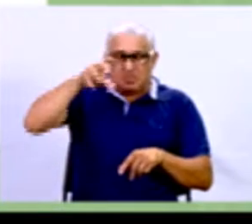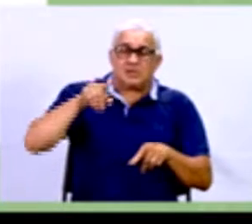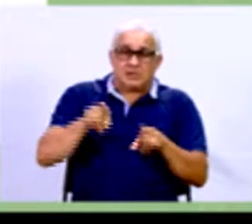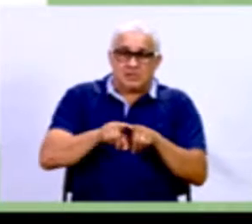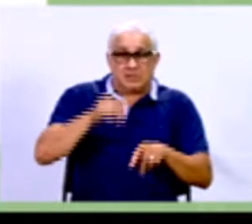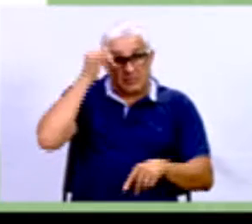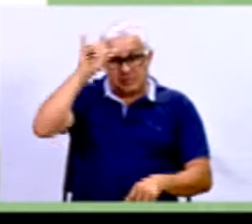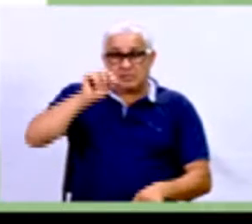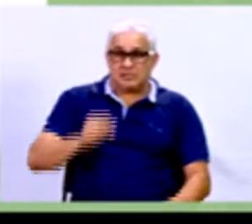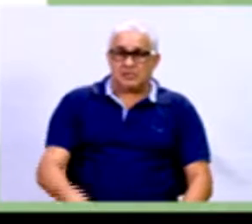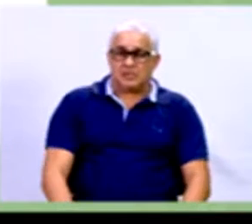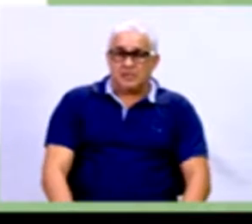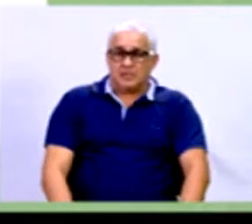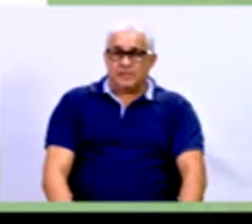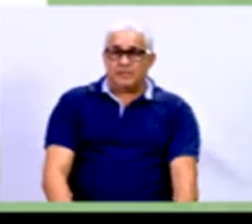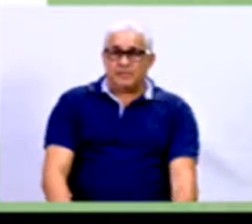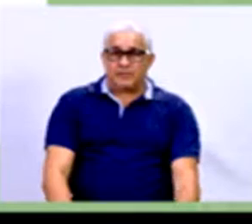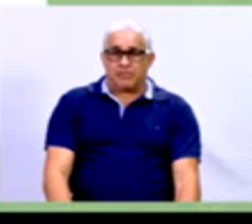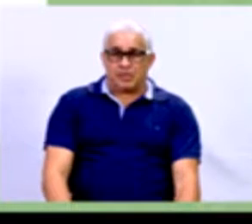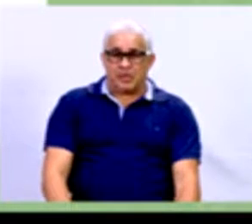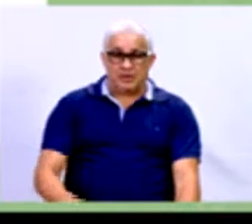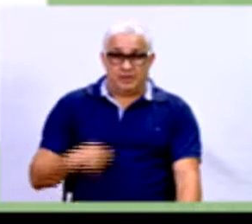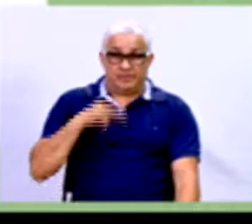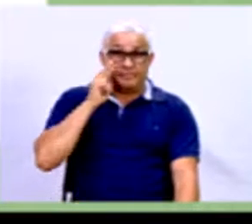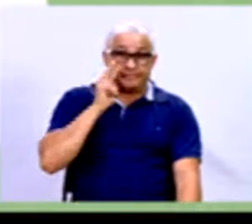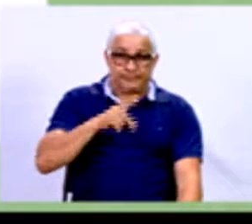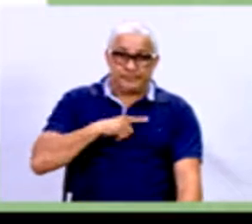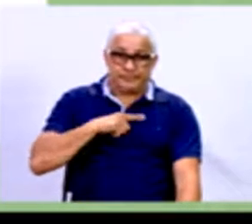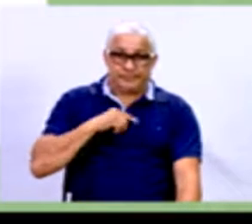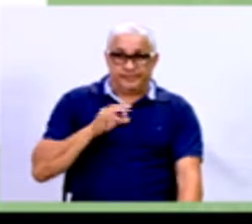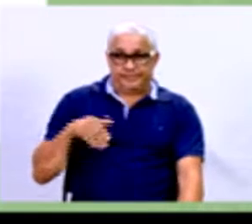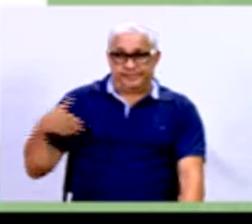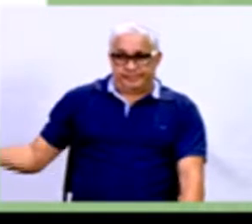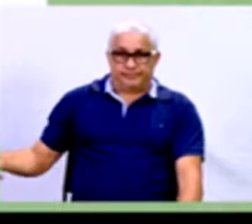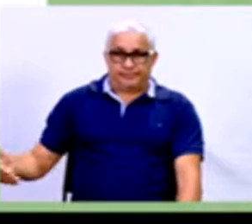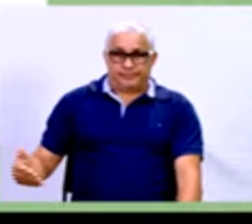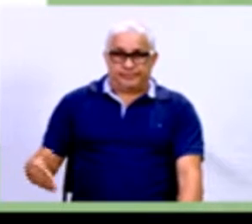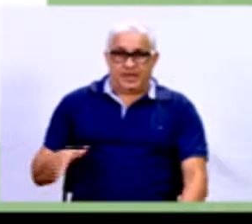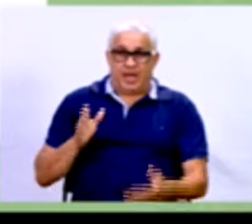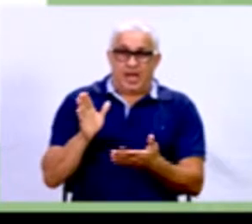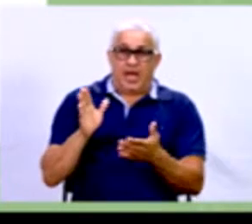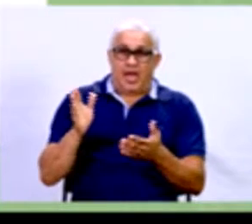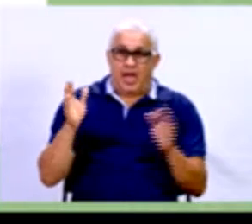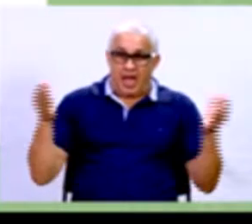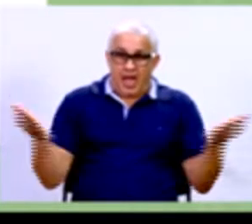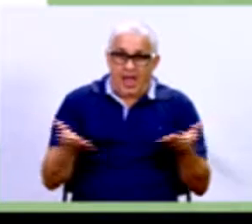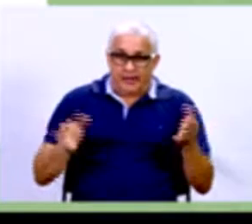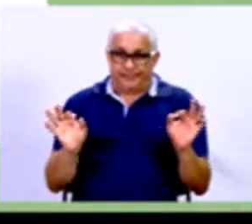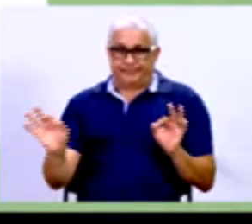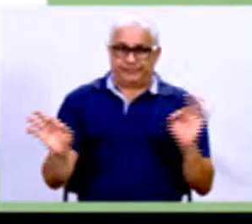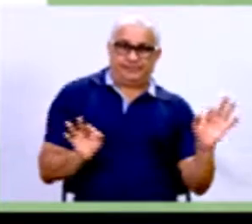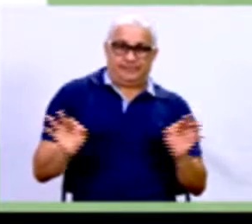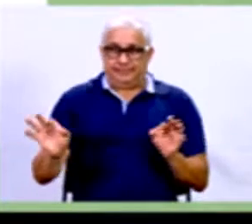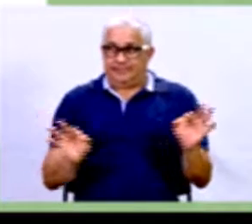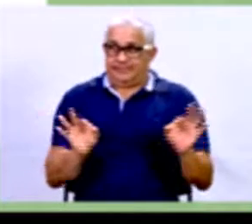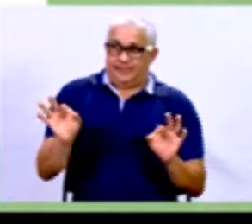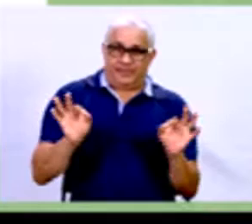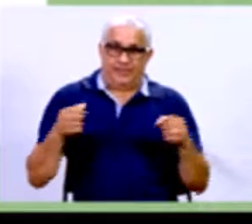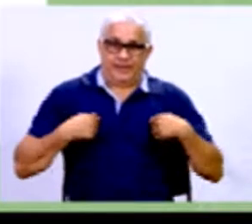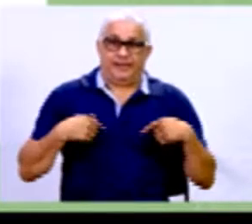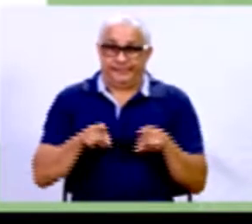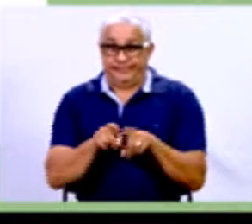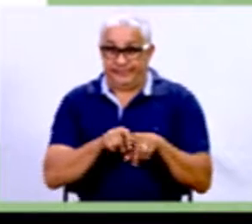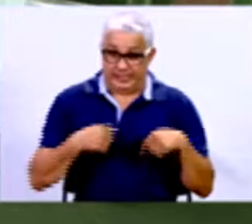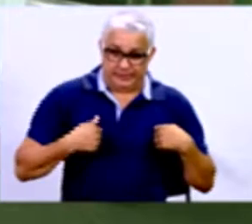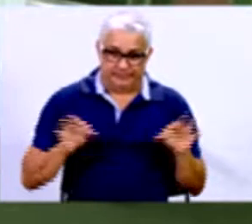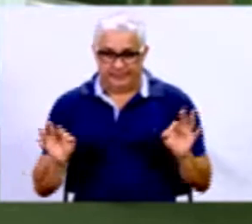altera, além de alterar... eu tô vendo que tem gente aqui do meu lado arrumando a postura agora, gente. Mas eu também tô